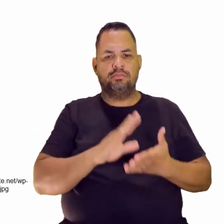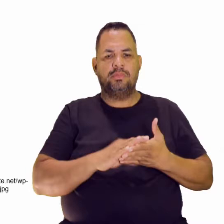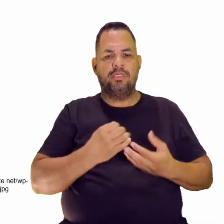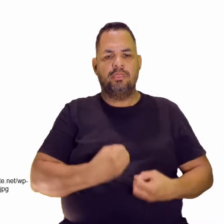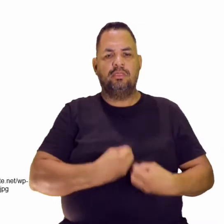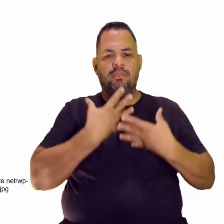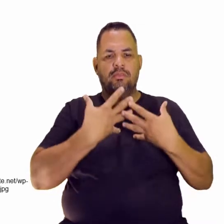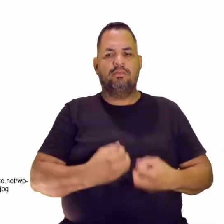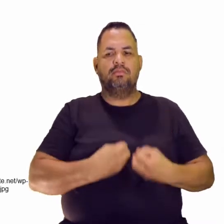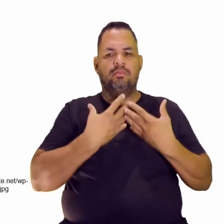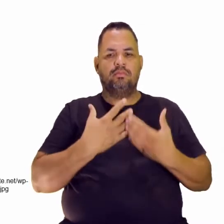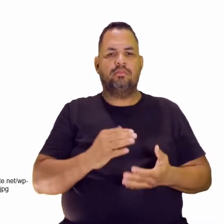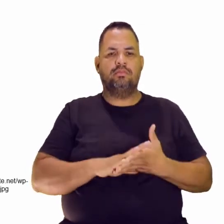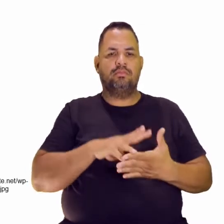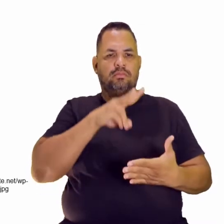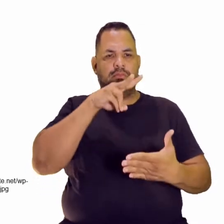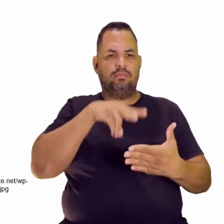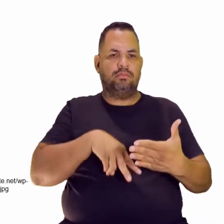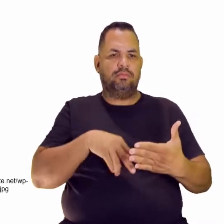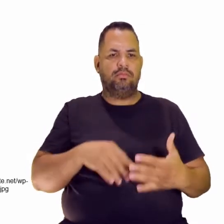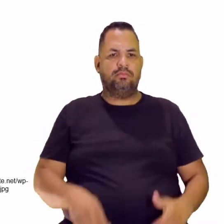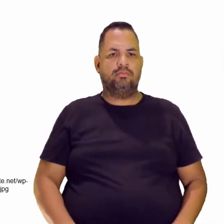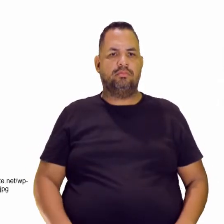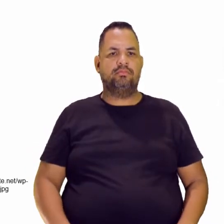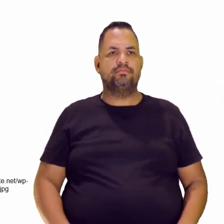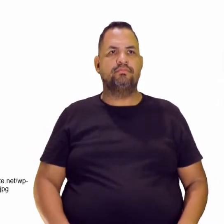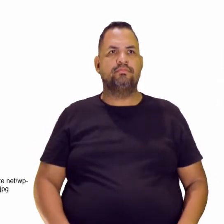poema que eu vou ler aqui para vocês.